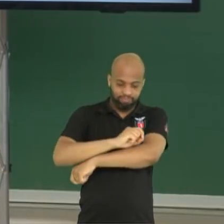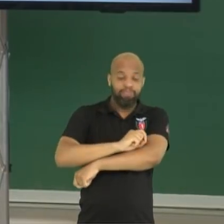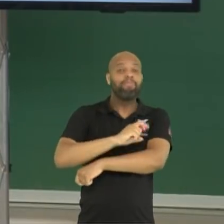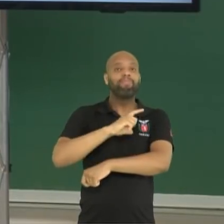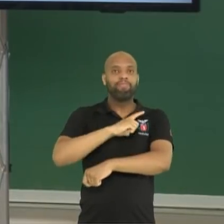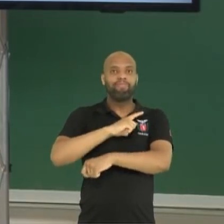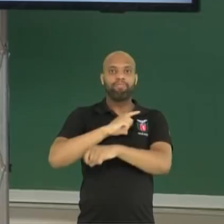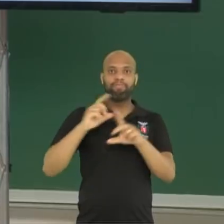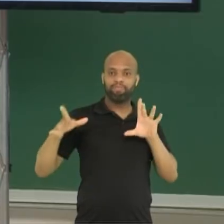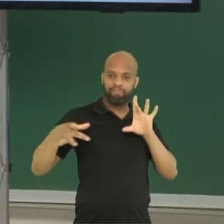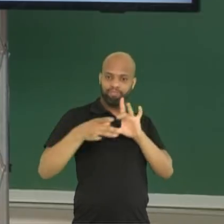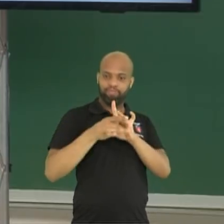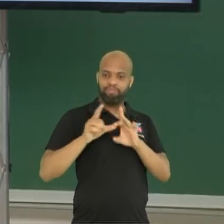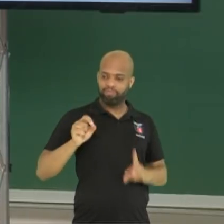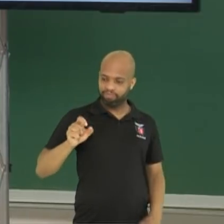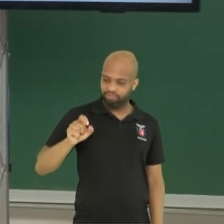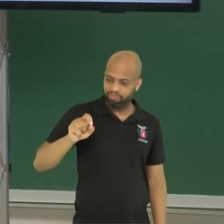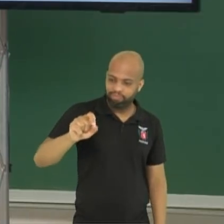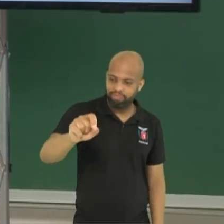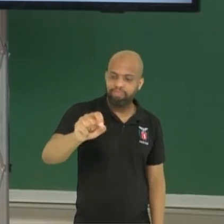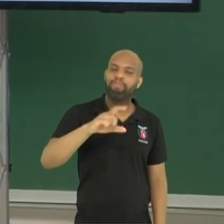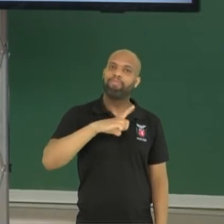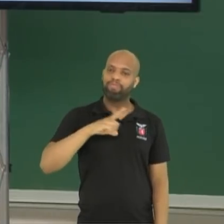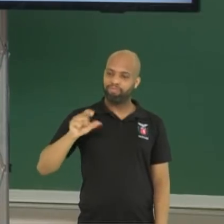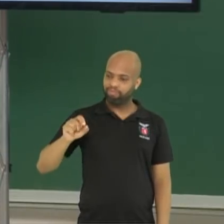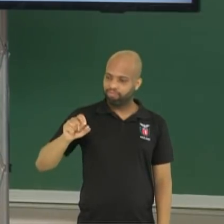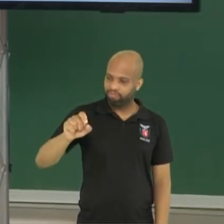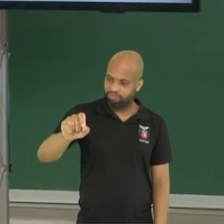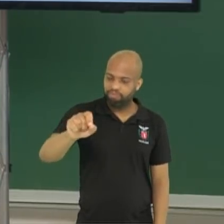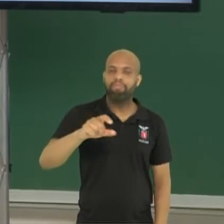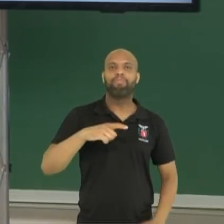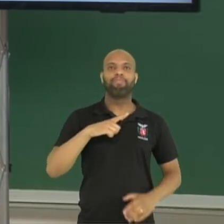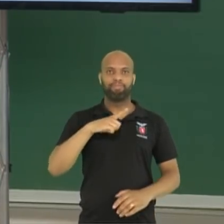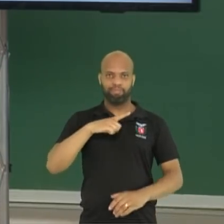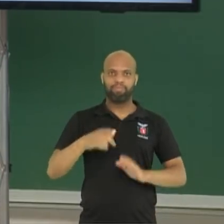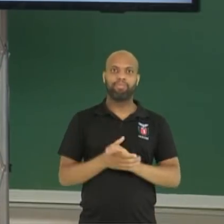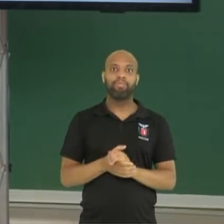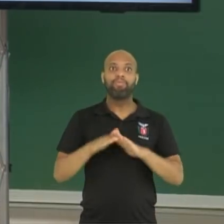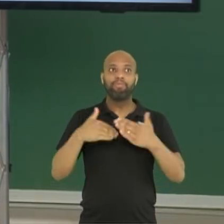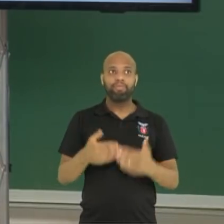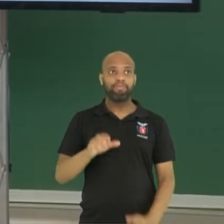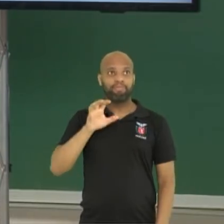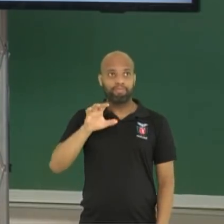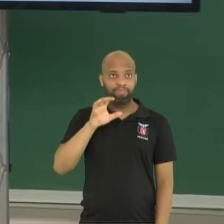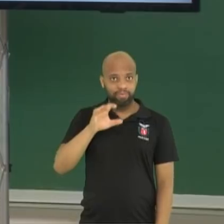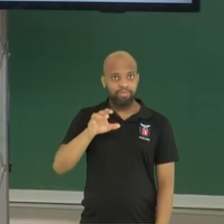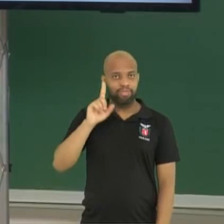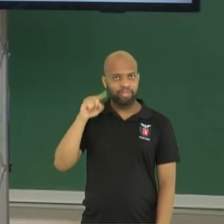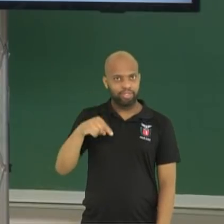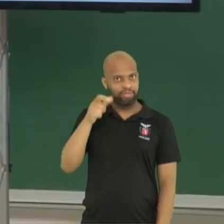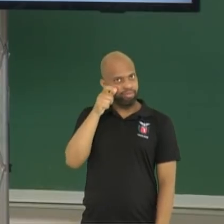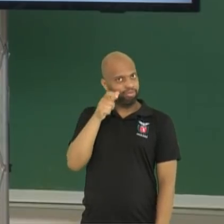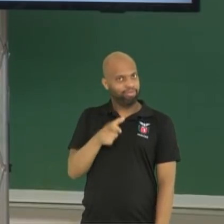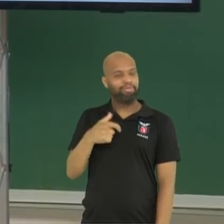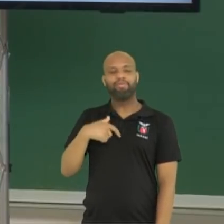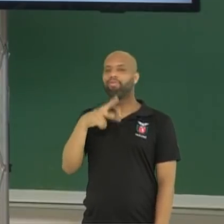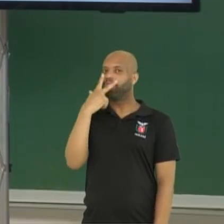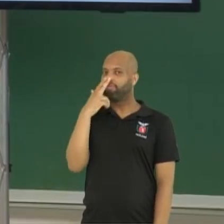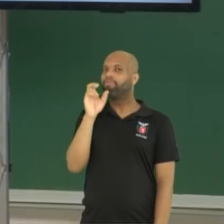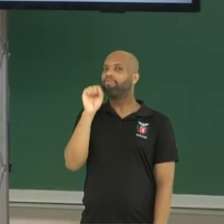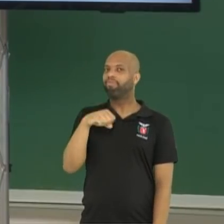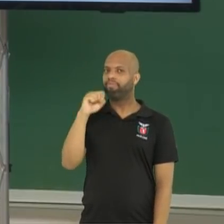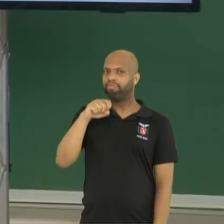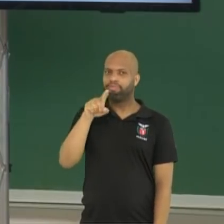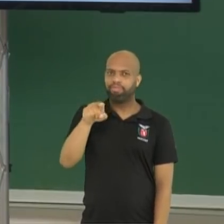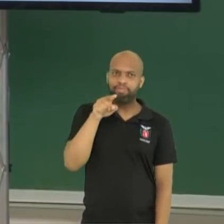alguma coisa relacionada com formiga sim, tá? Será que esse conto é interessante? Eu imagino que seja.